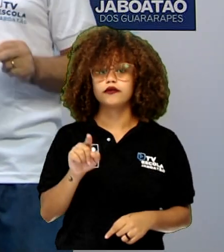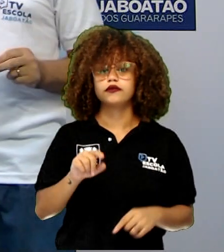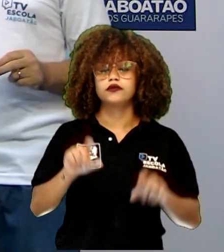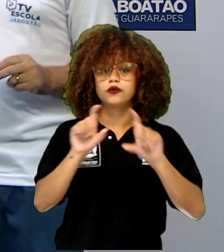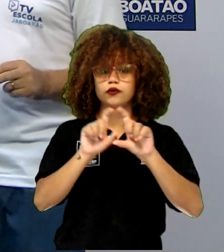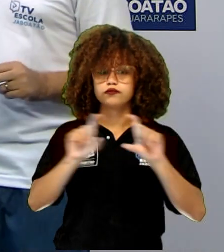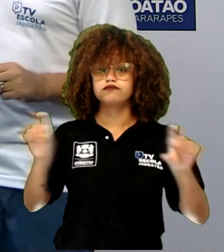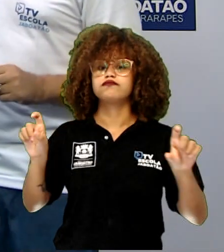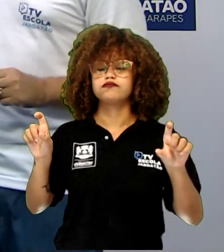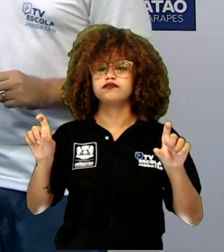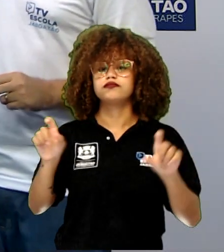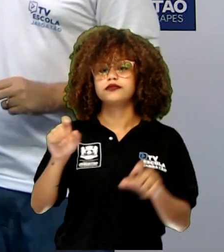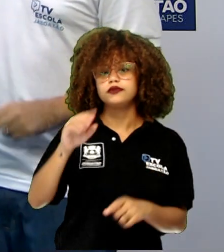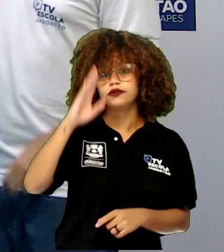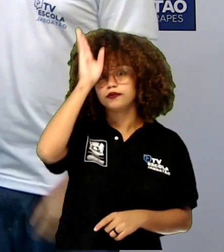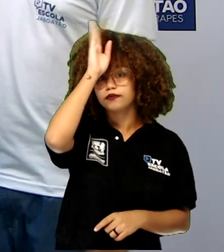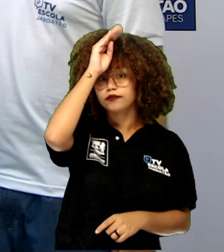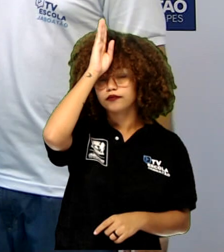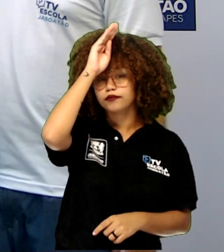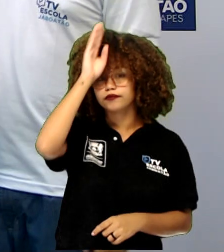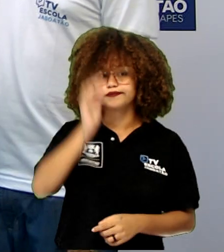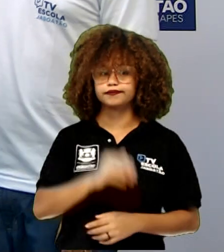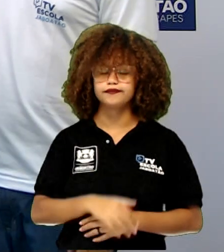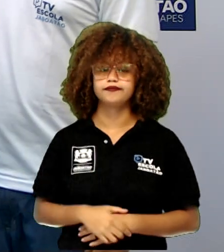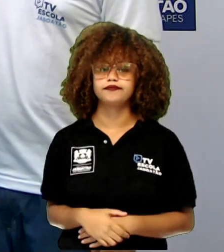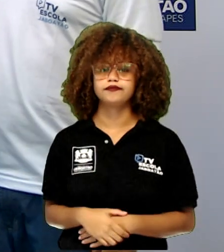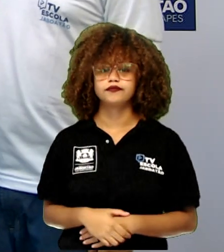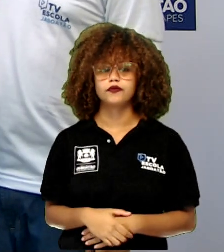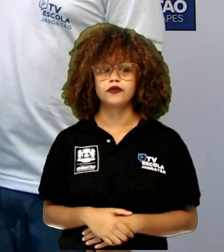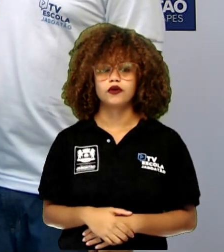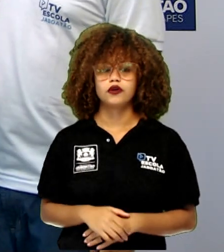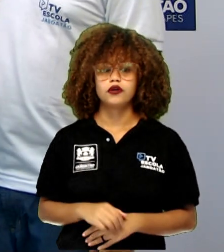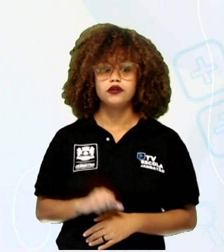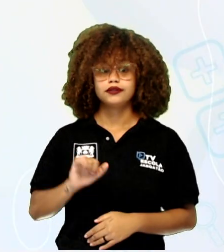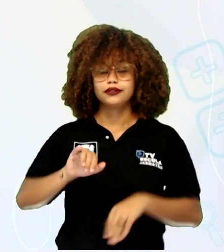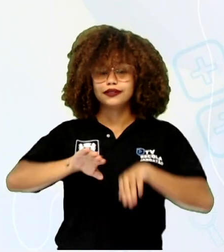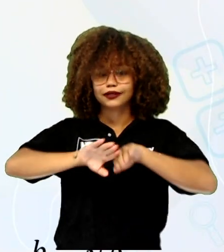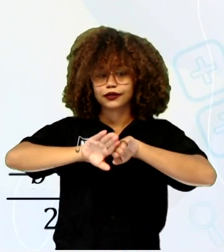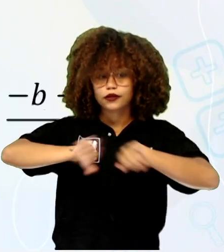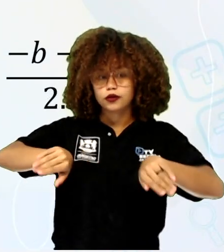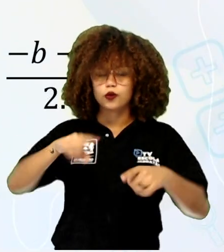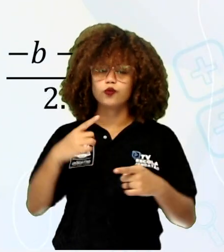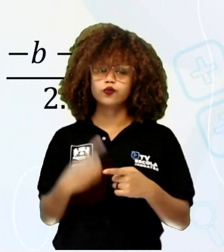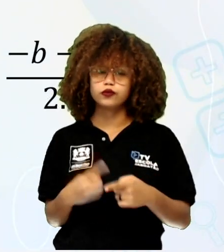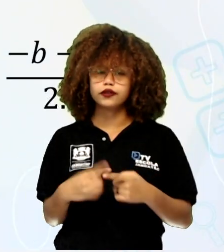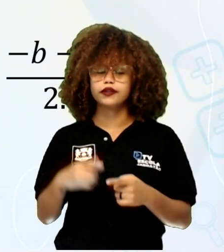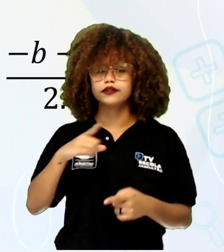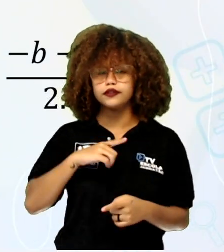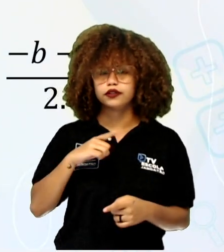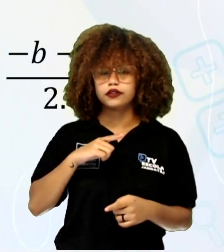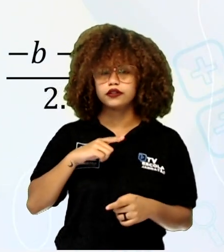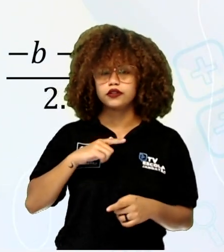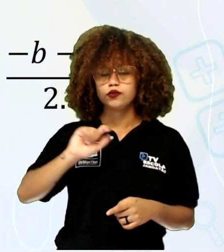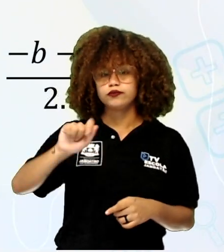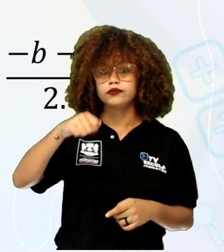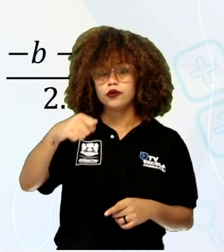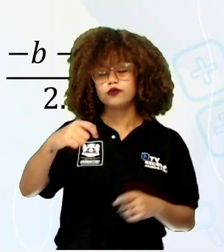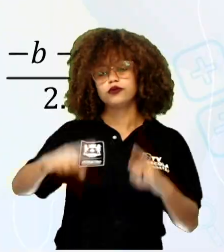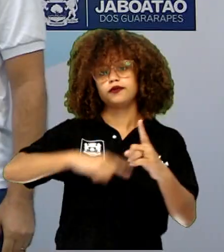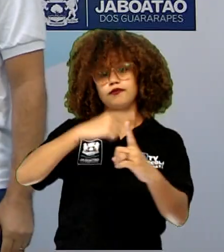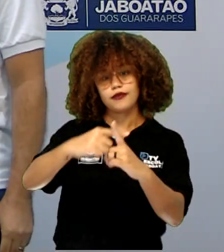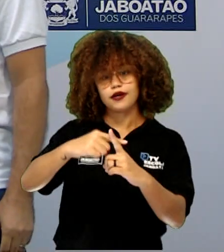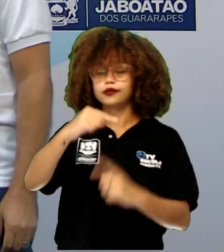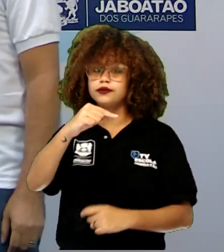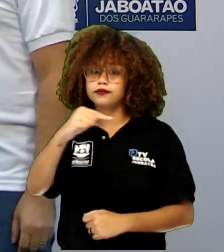de Bhaskara e quando eu lá separo porque eu tenho aqui o sinal de +